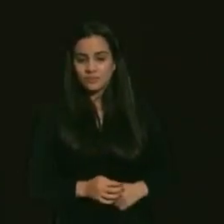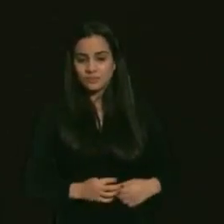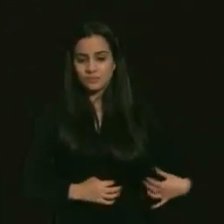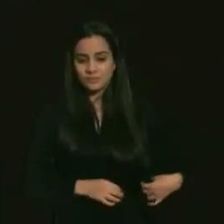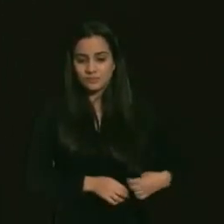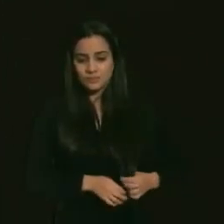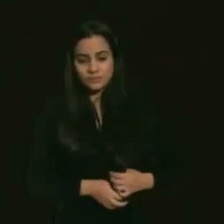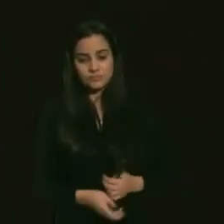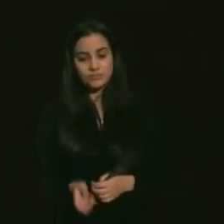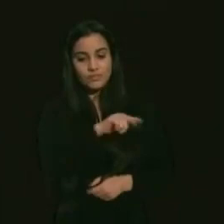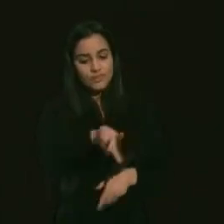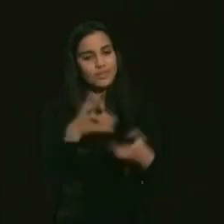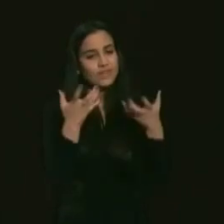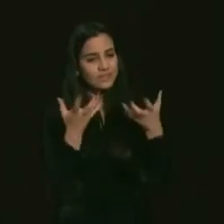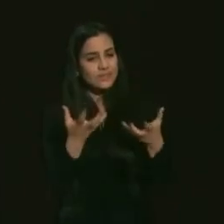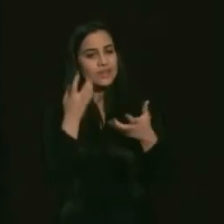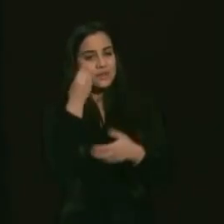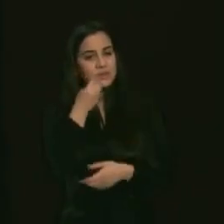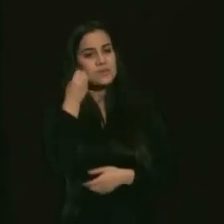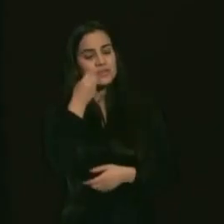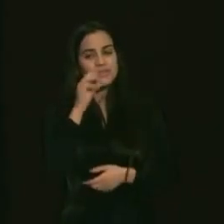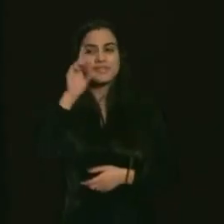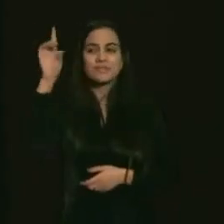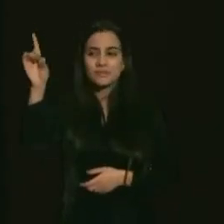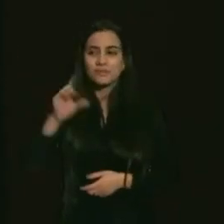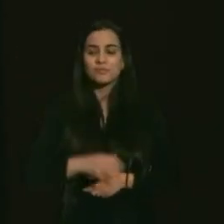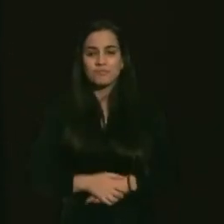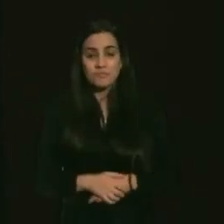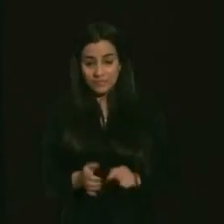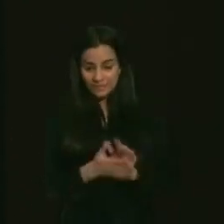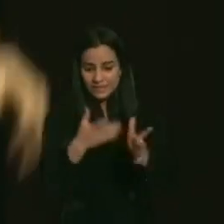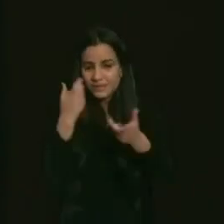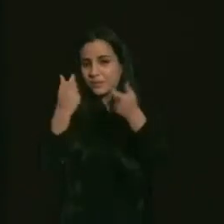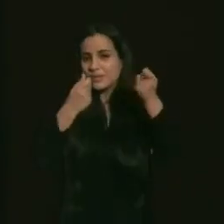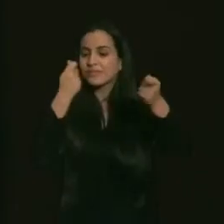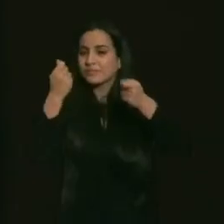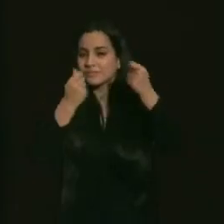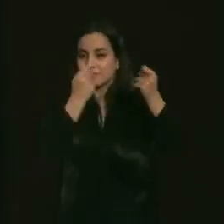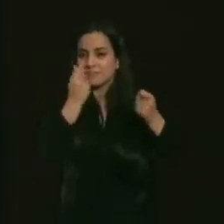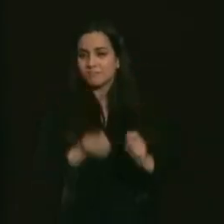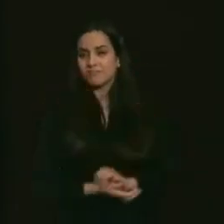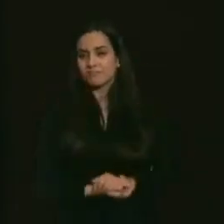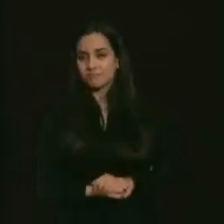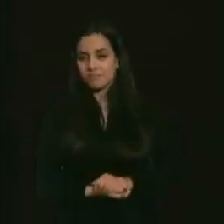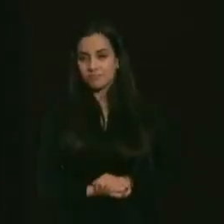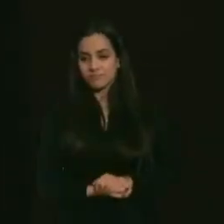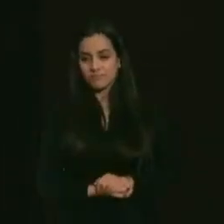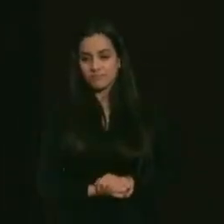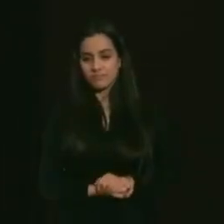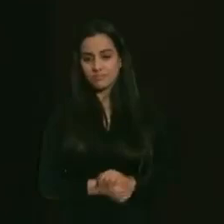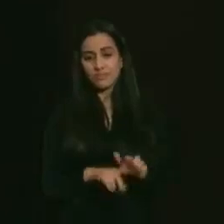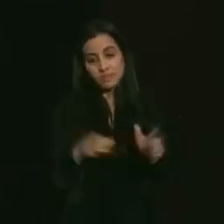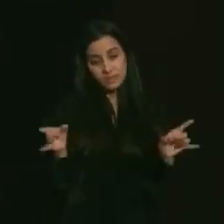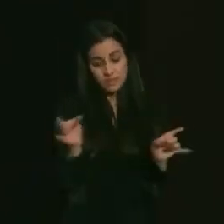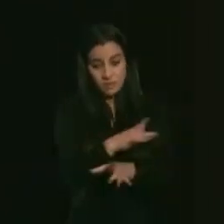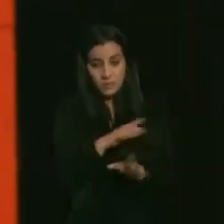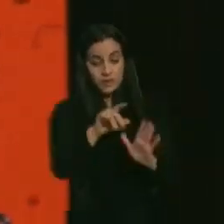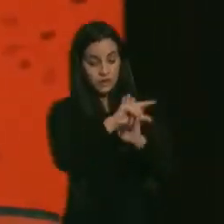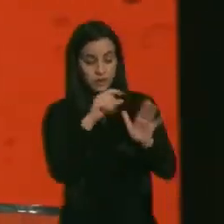Quantos querem tomar da mesa de Deus? Aleluia! Mas ele termina no versículo